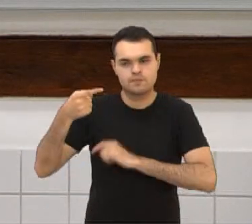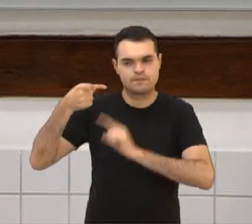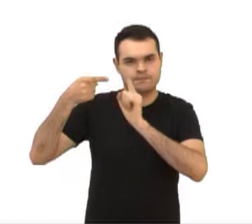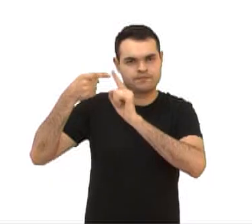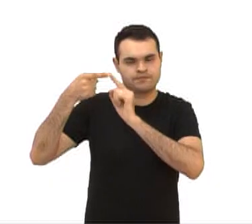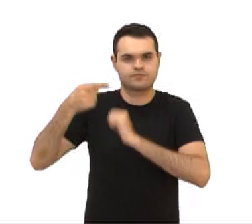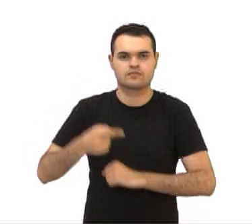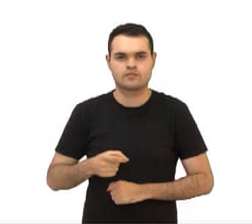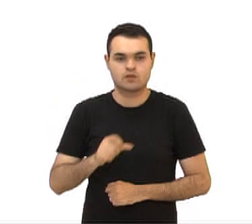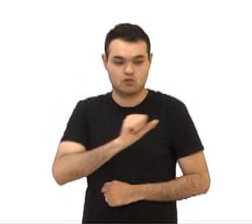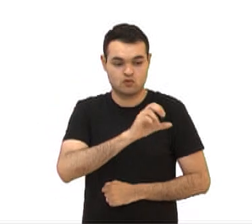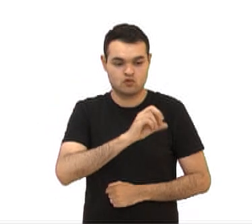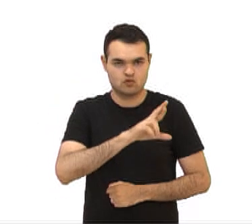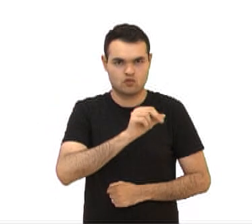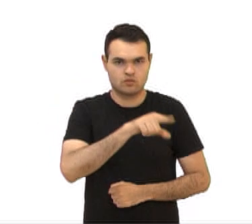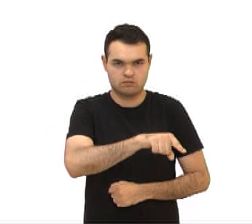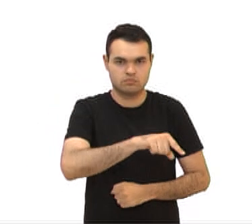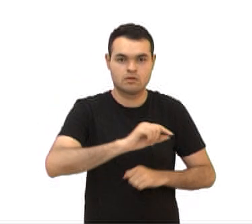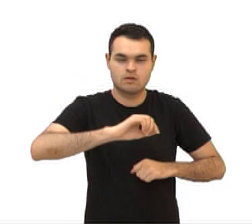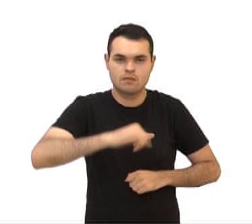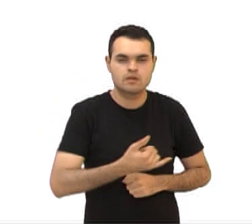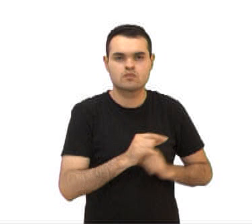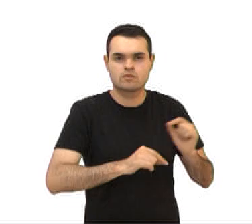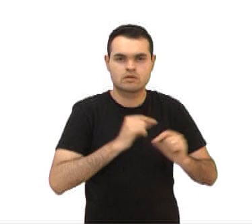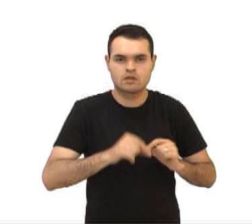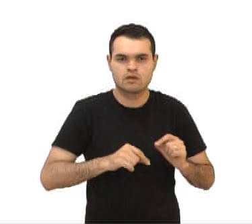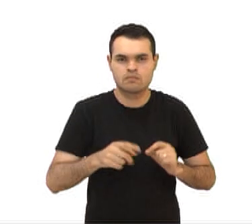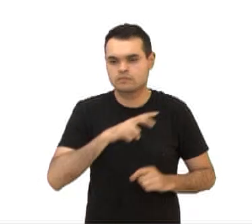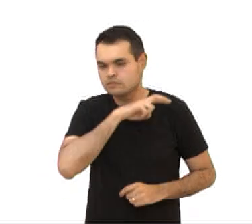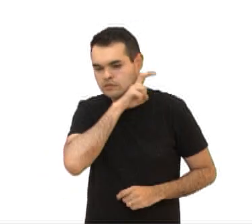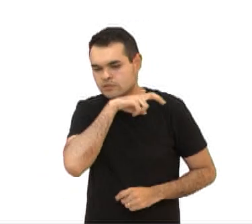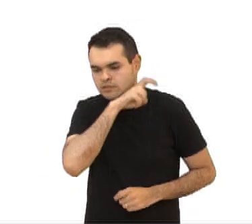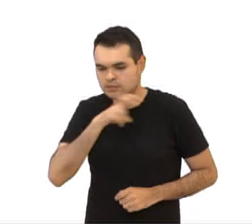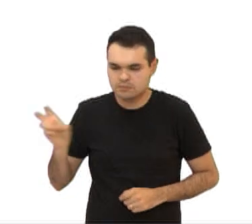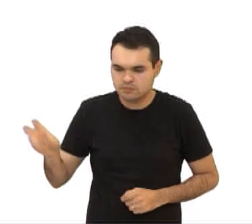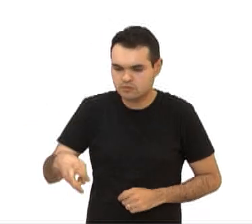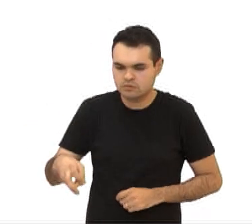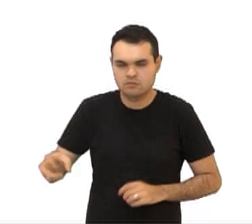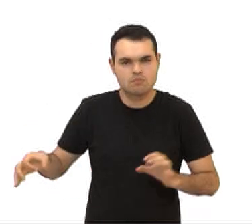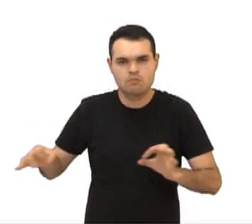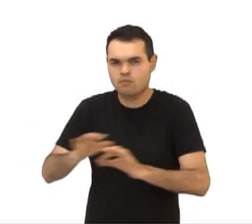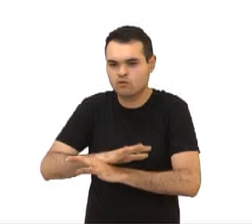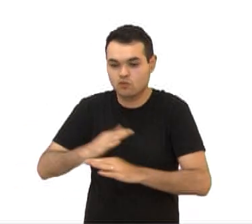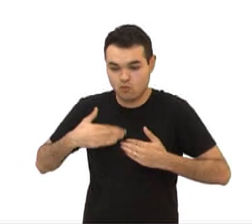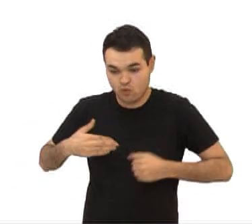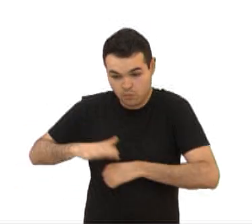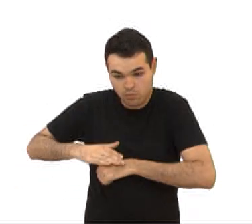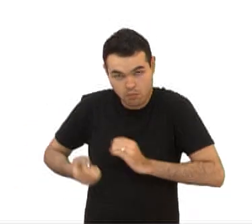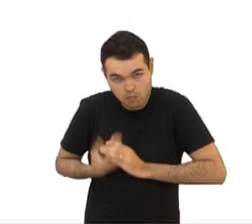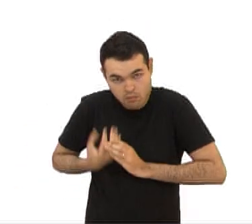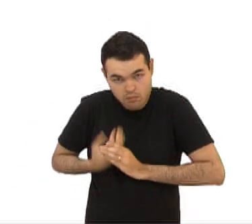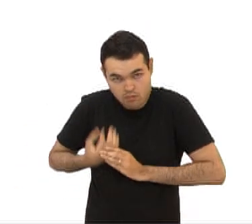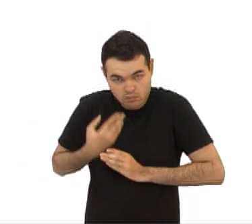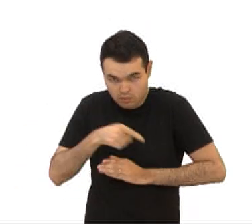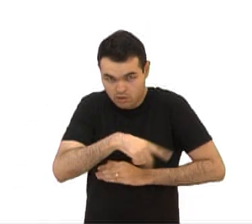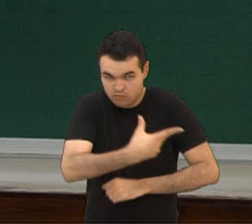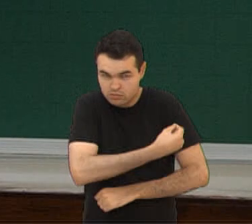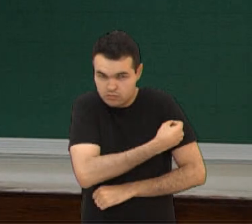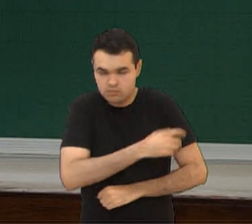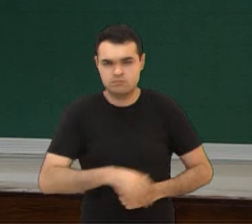só. O soro é usado para tratar picada de serpente, pois garante que o corpo produza anticorpos contra o veneno nele